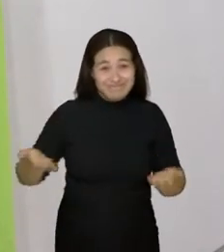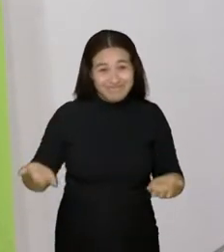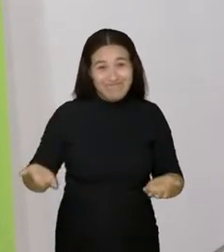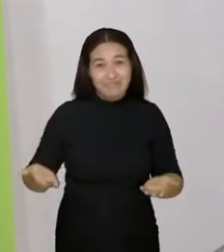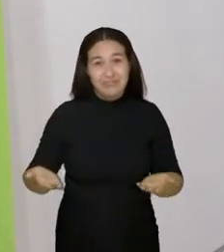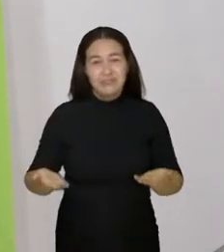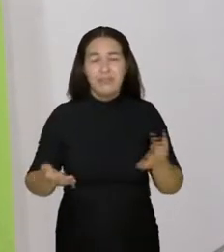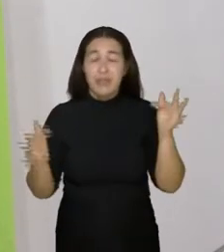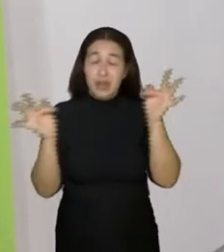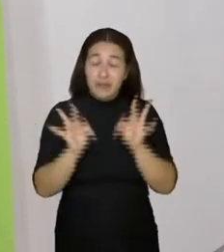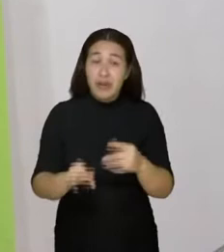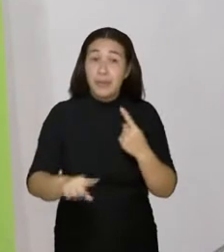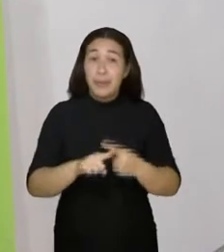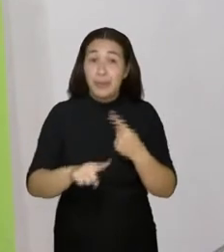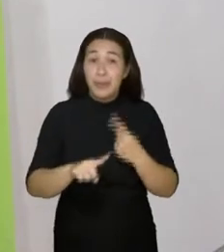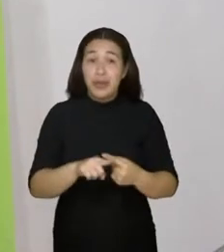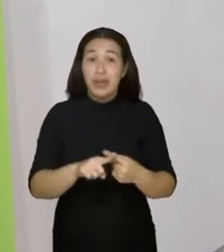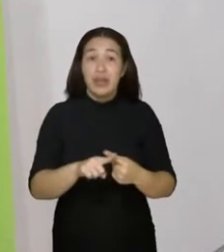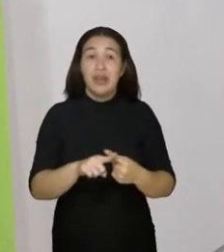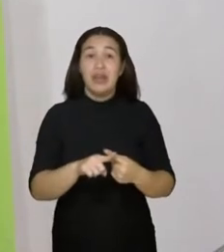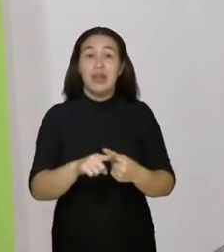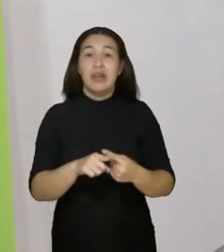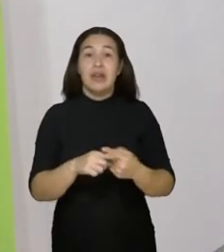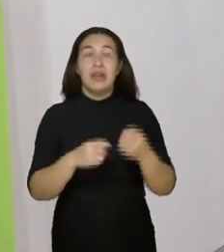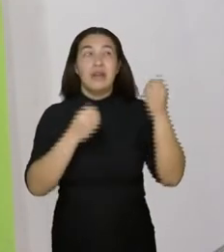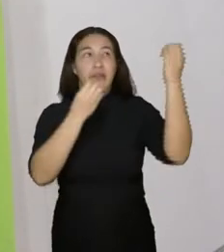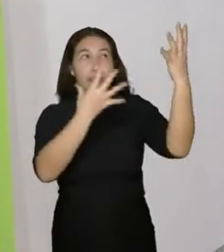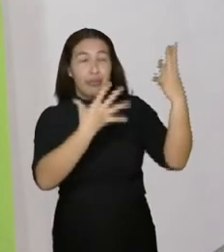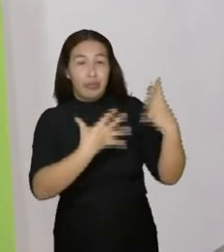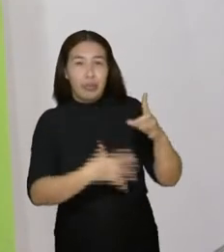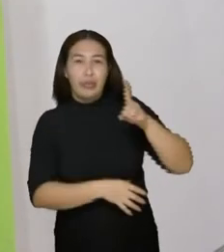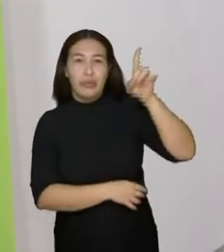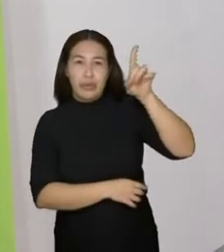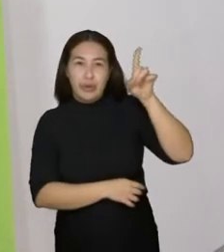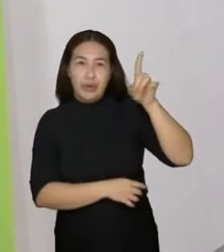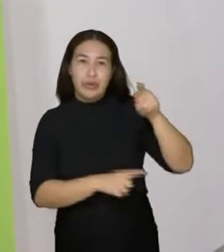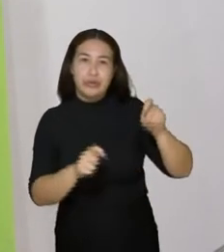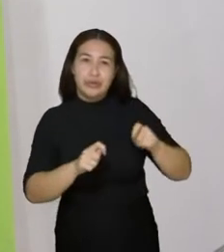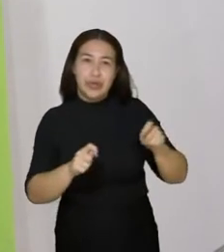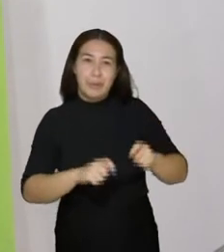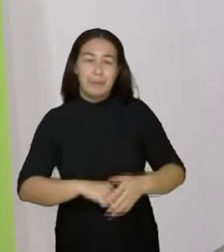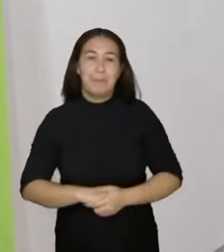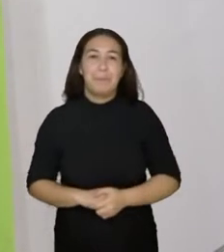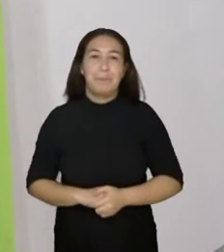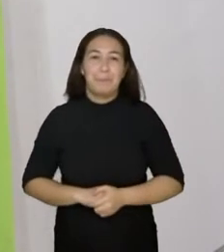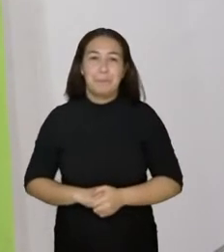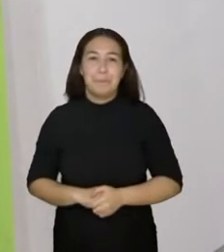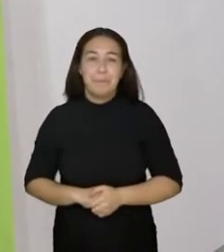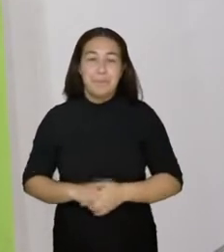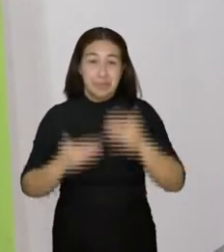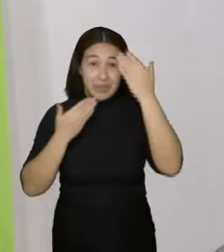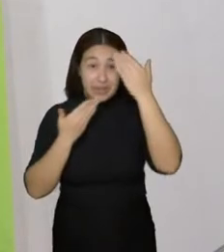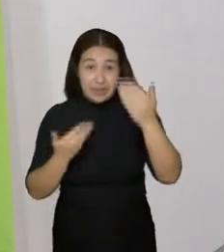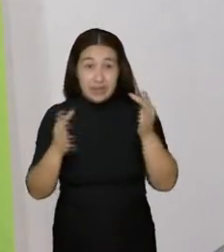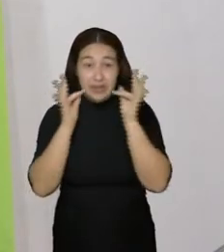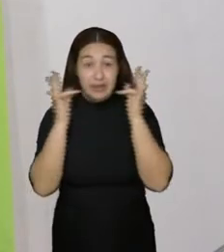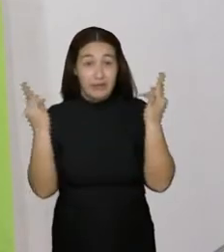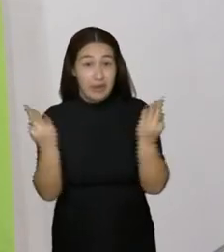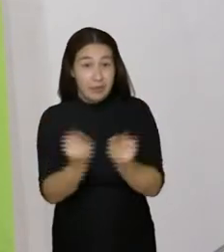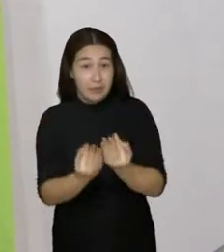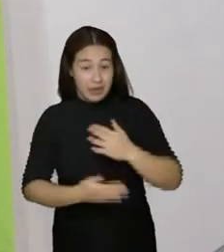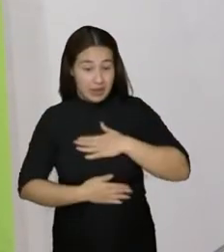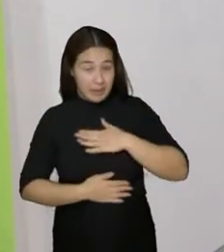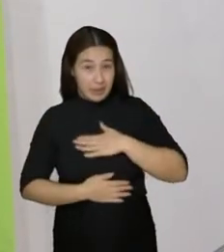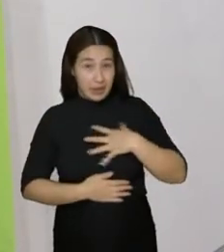e pela força e pela iluminação que veio dos céus agradecer a família minha esposa Denise